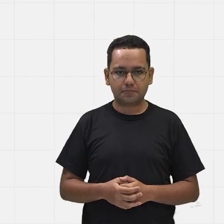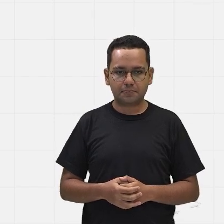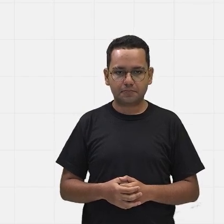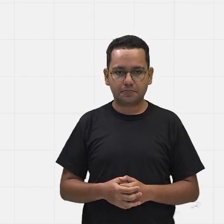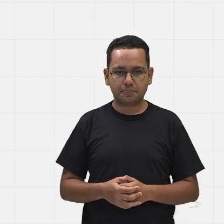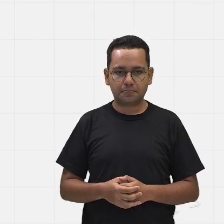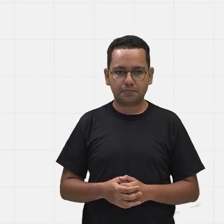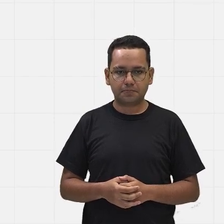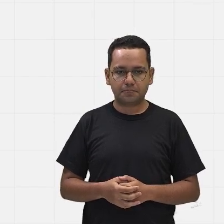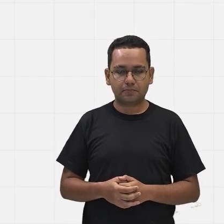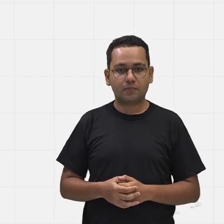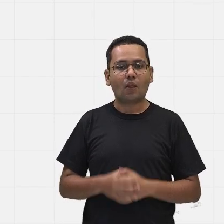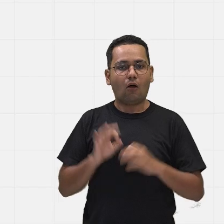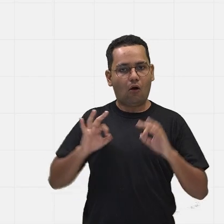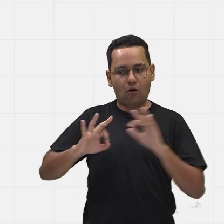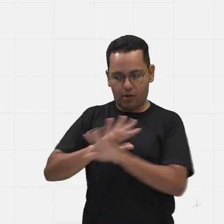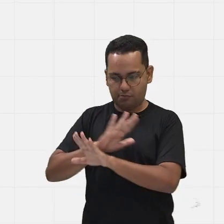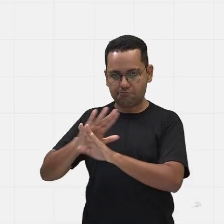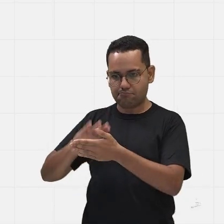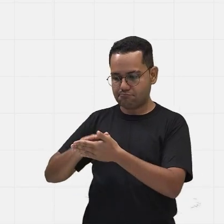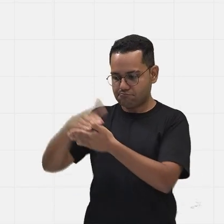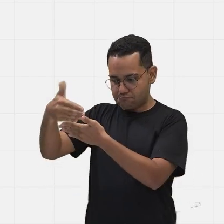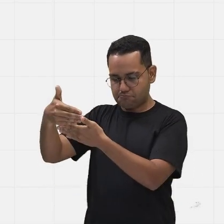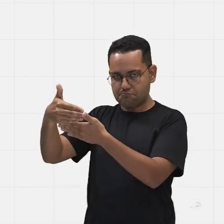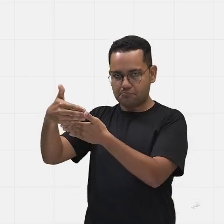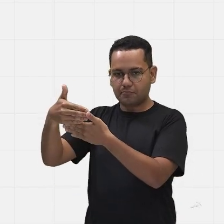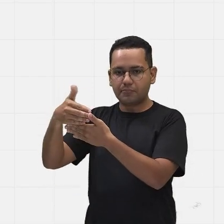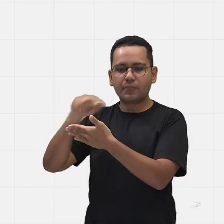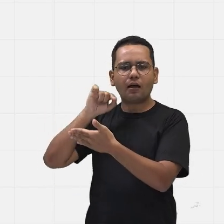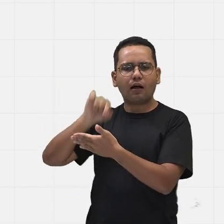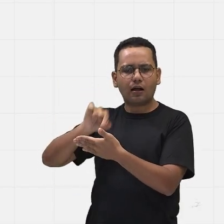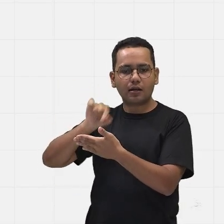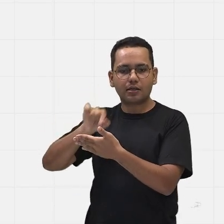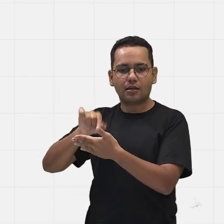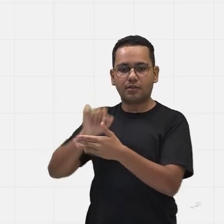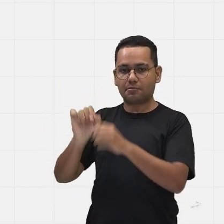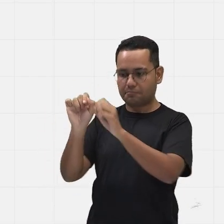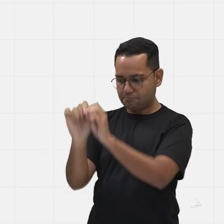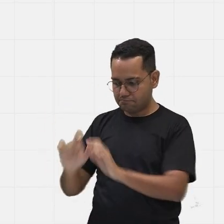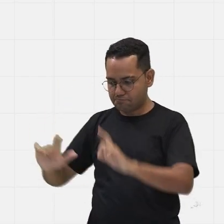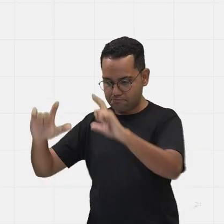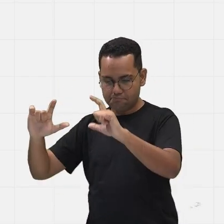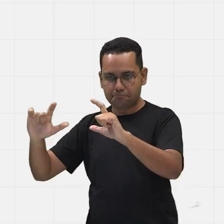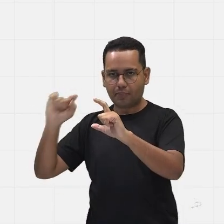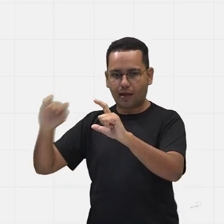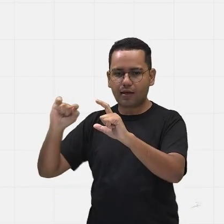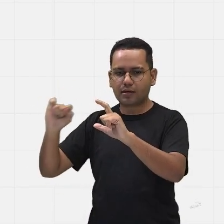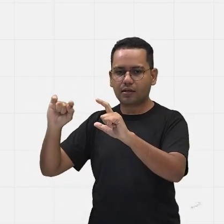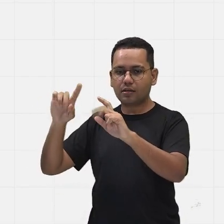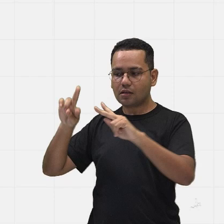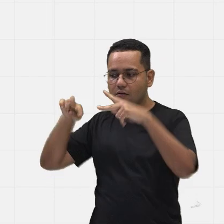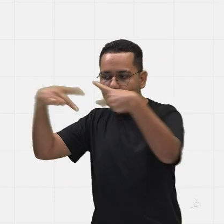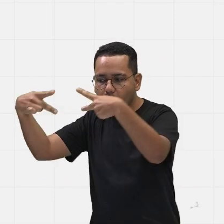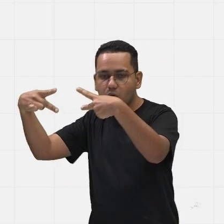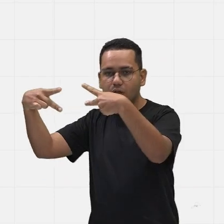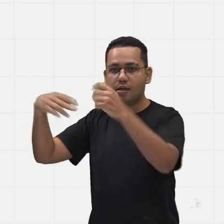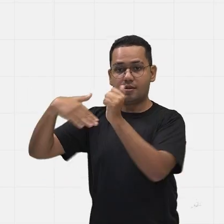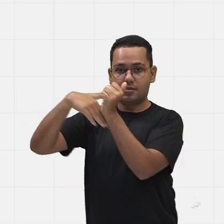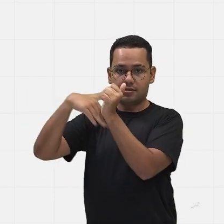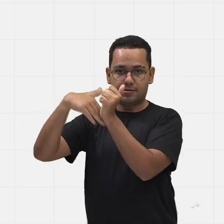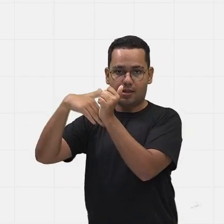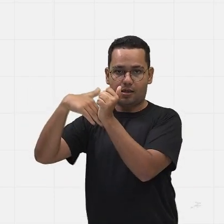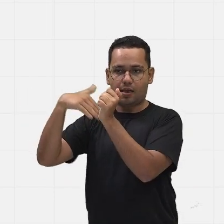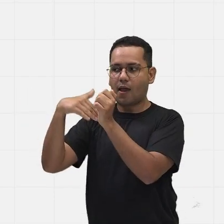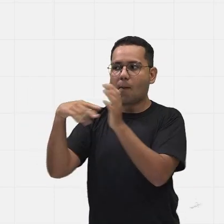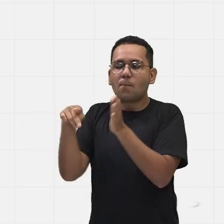Primeiro acesso. Será exibida a tela de login. Entre com o login e senha da respectiva